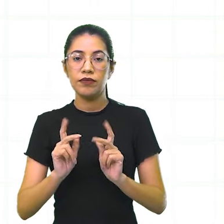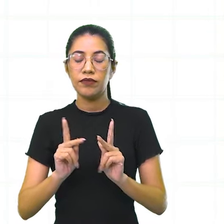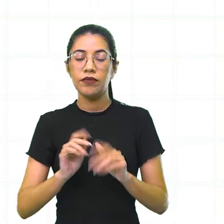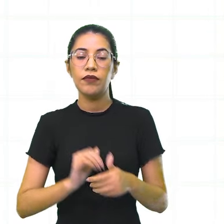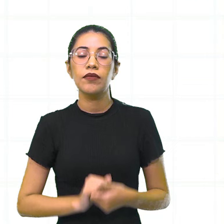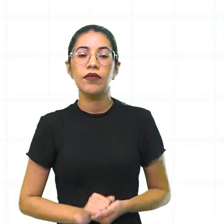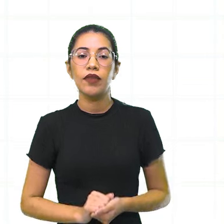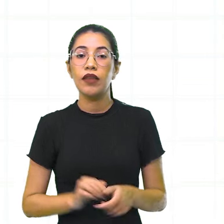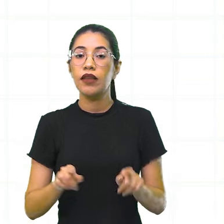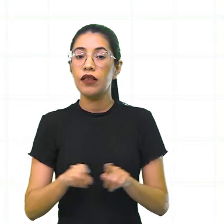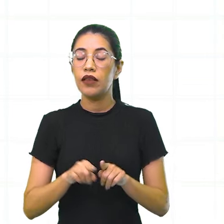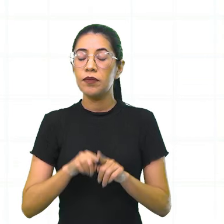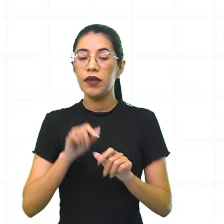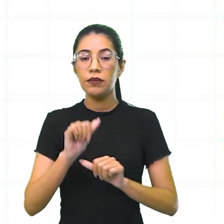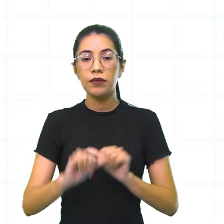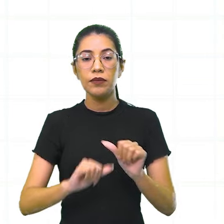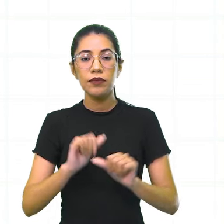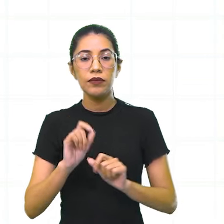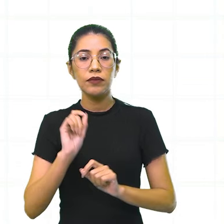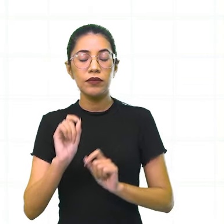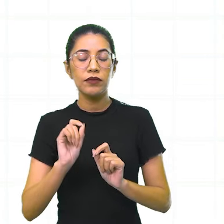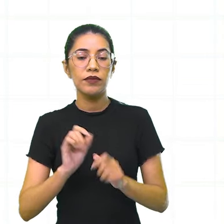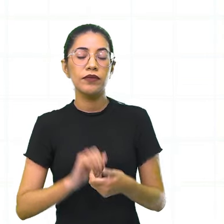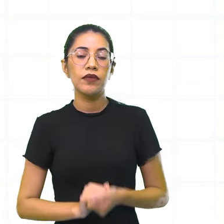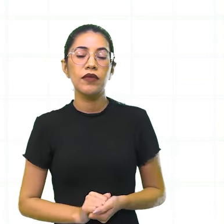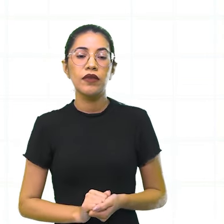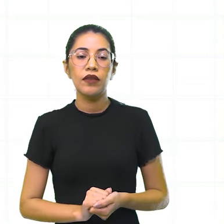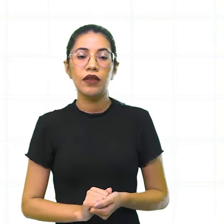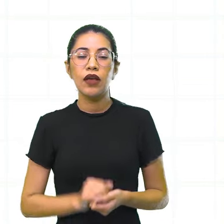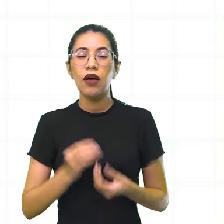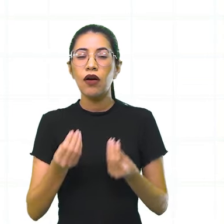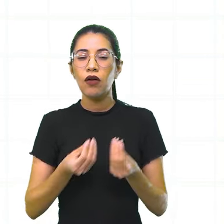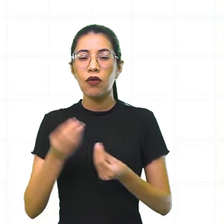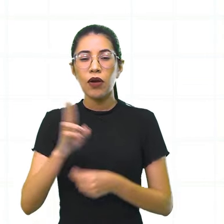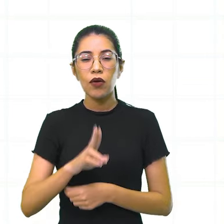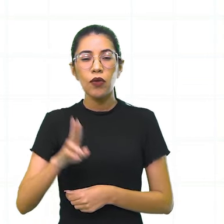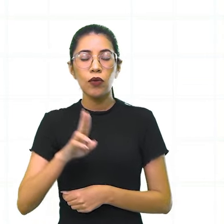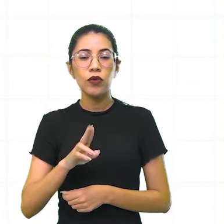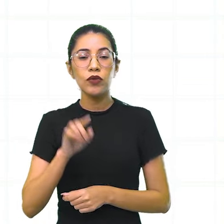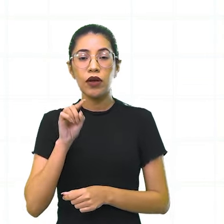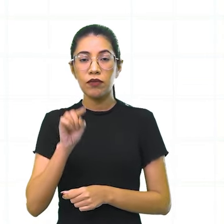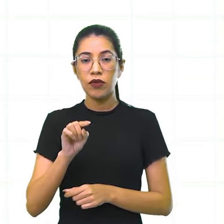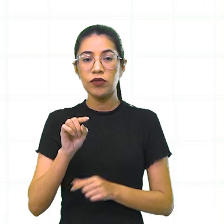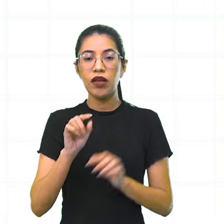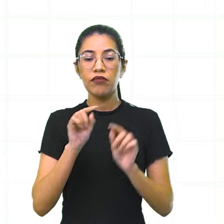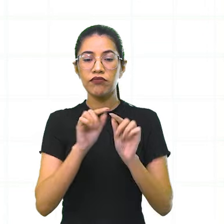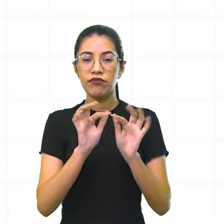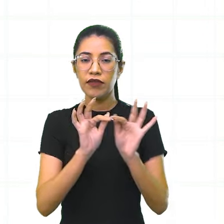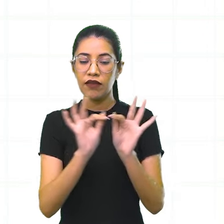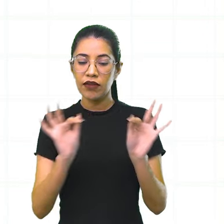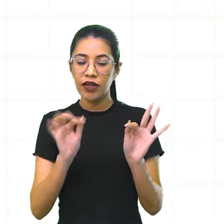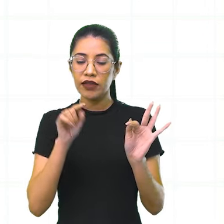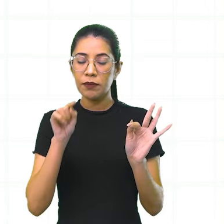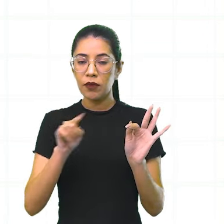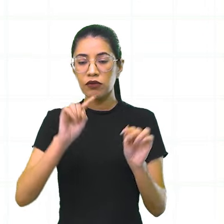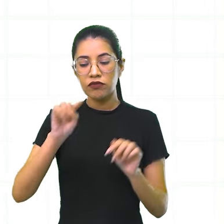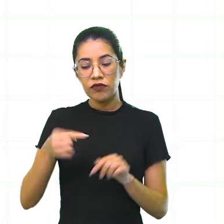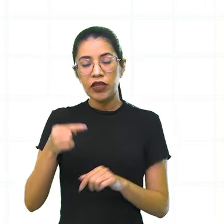temos também mudança na pontuação das frases, né? Olha só.